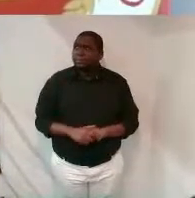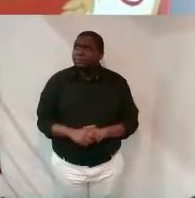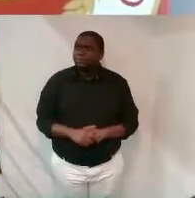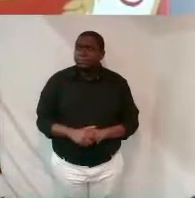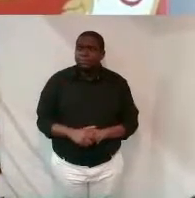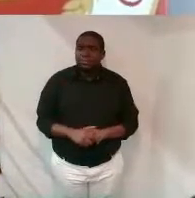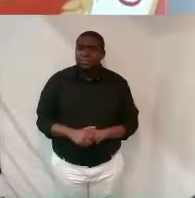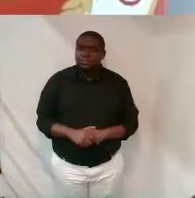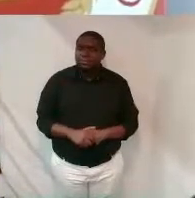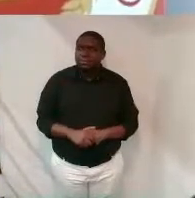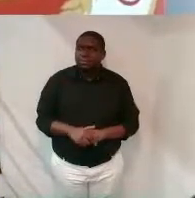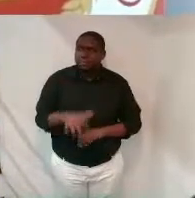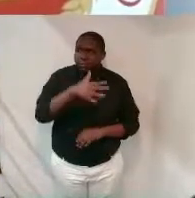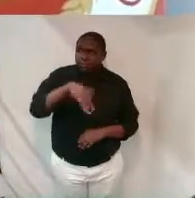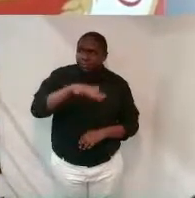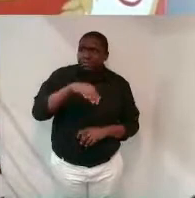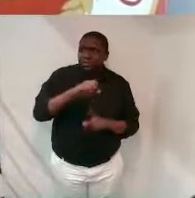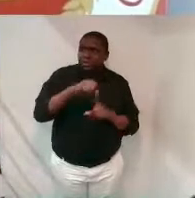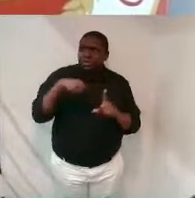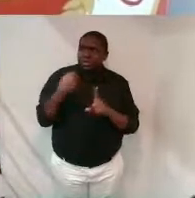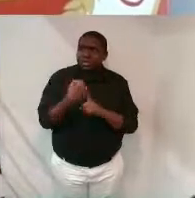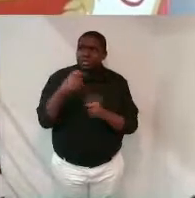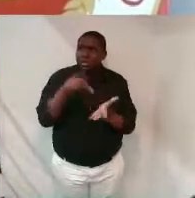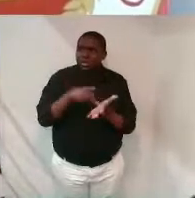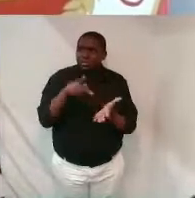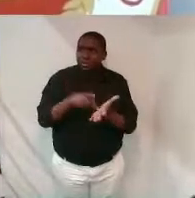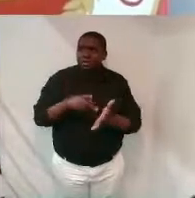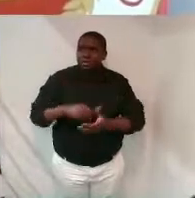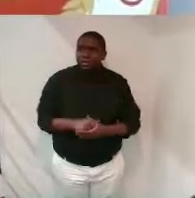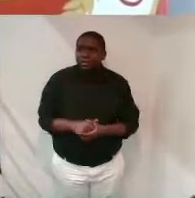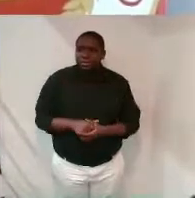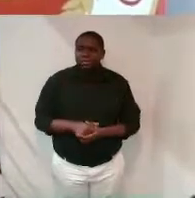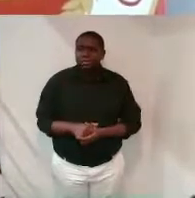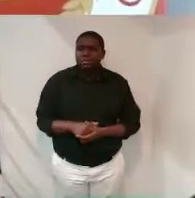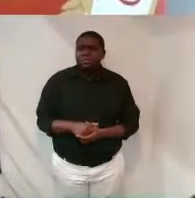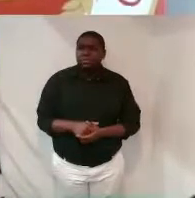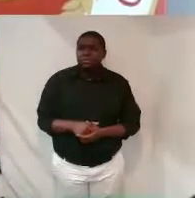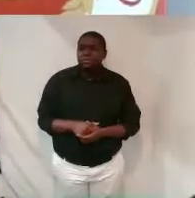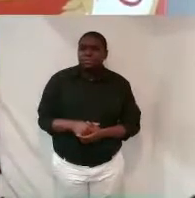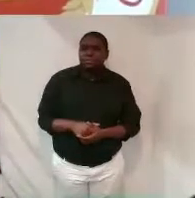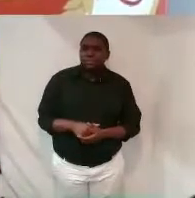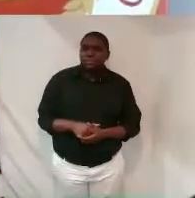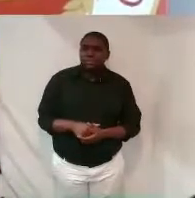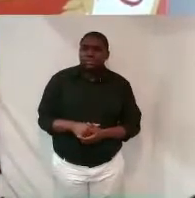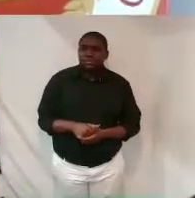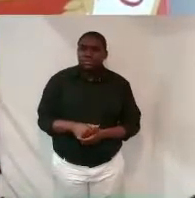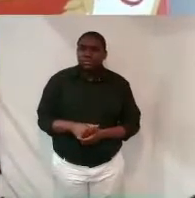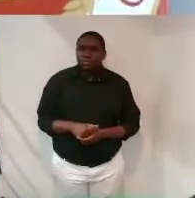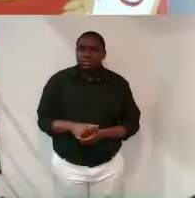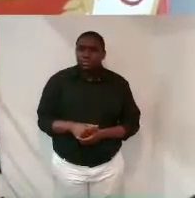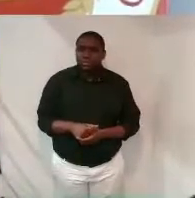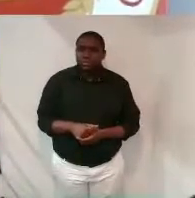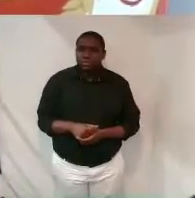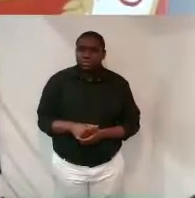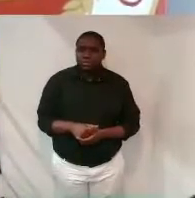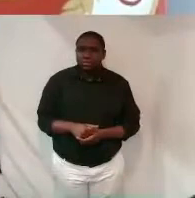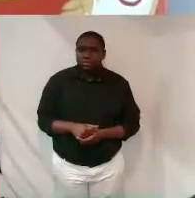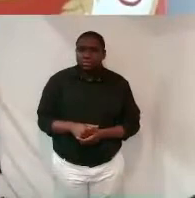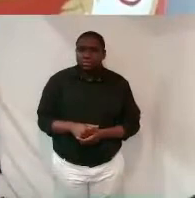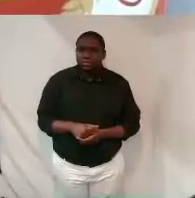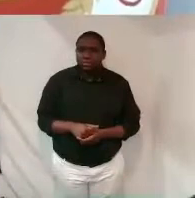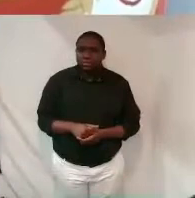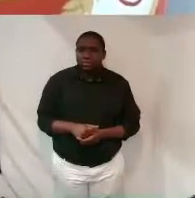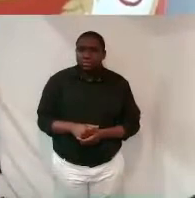do social, da verdade. Quanta impunidade! Recolhes animado o restolho